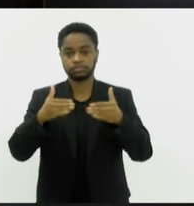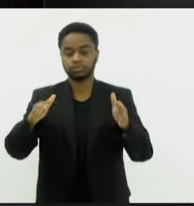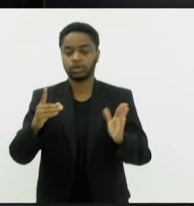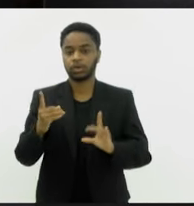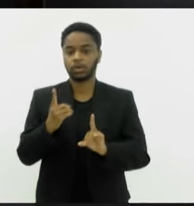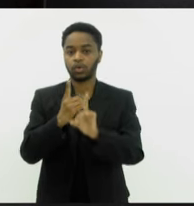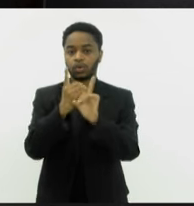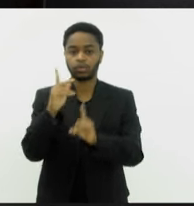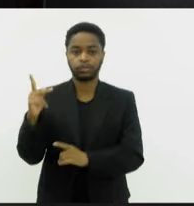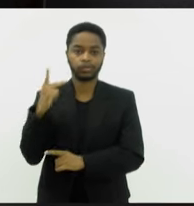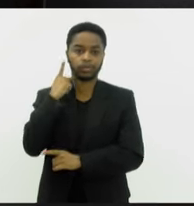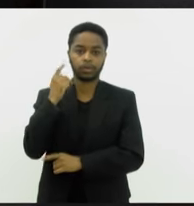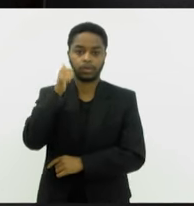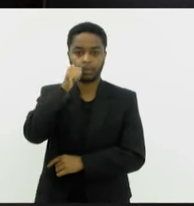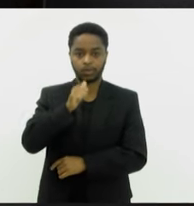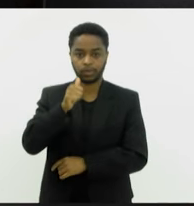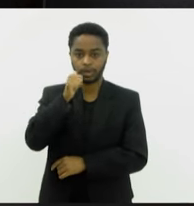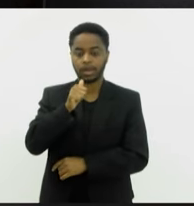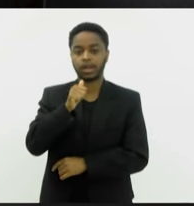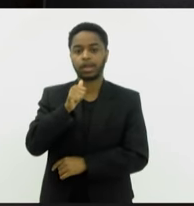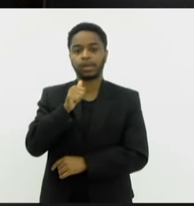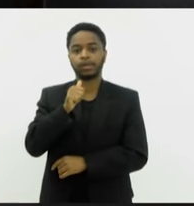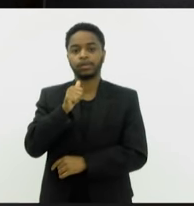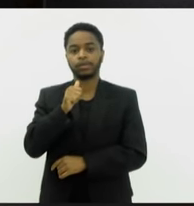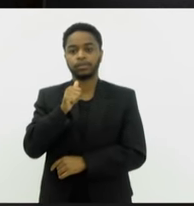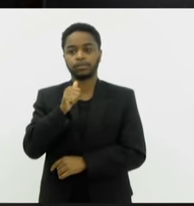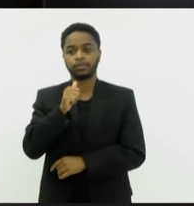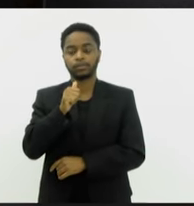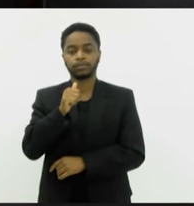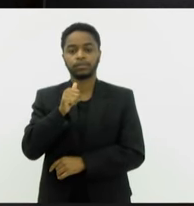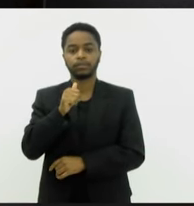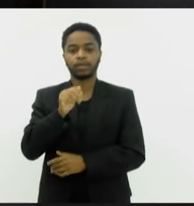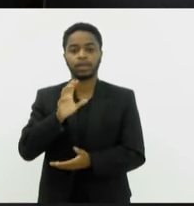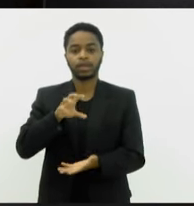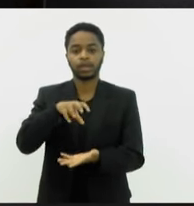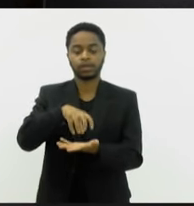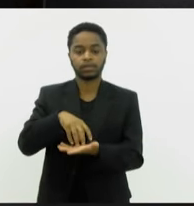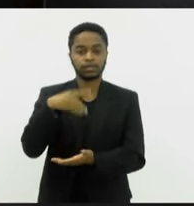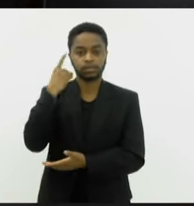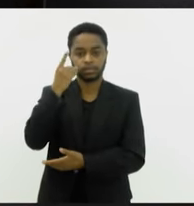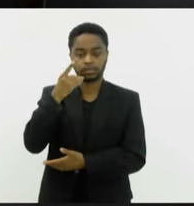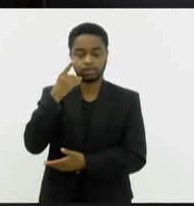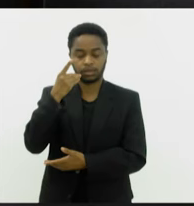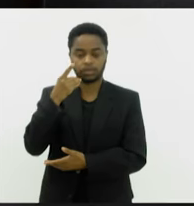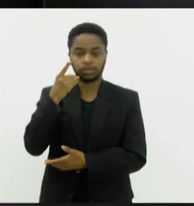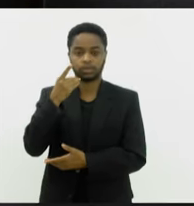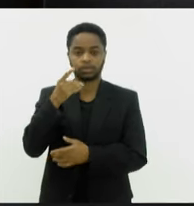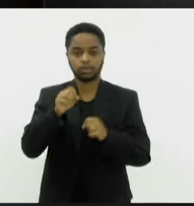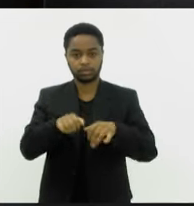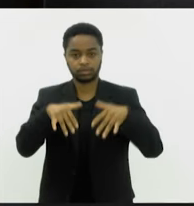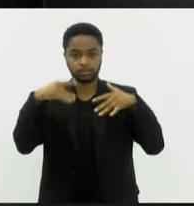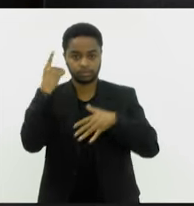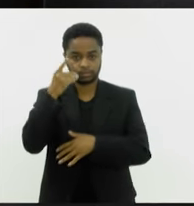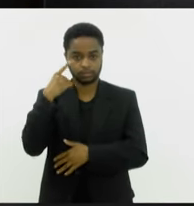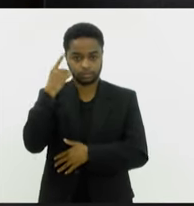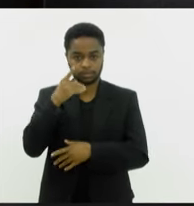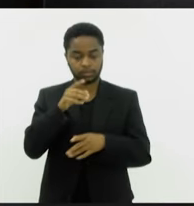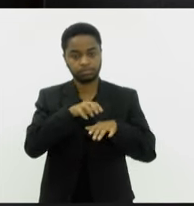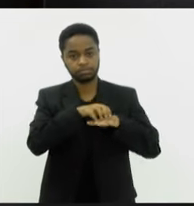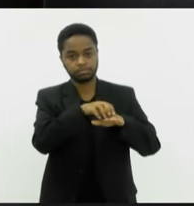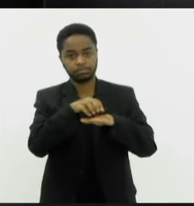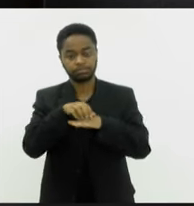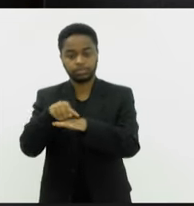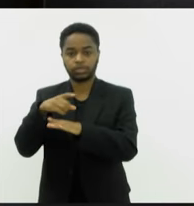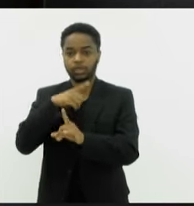da procuradoria da mulher da Câmara dos Deputados Itinerante que tem o objetivo de estimular a